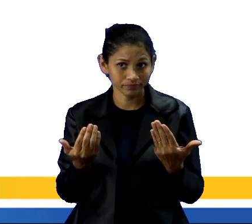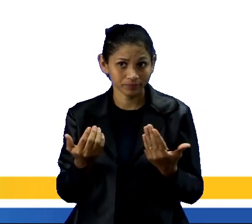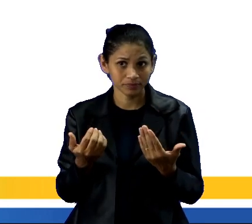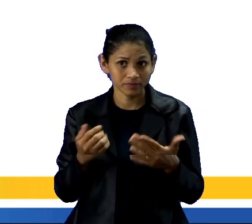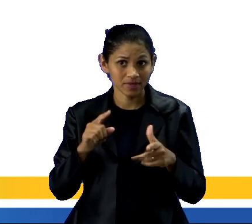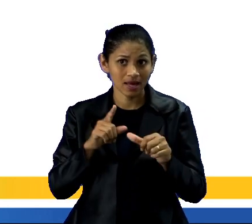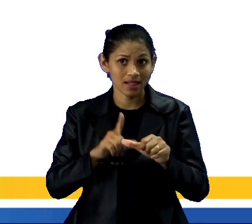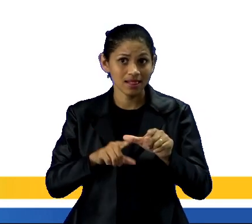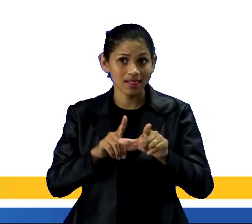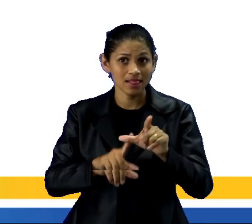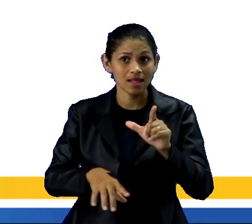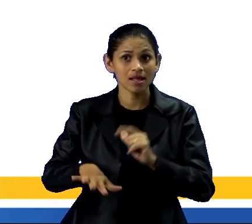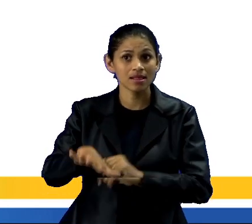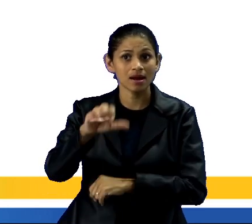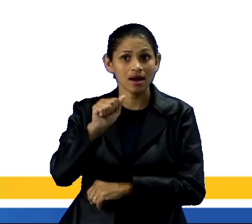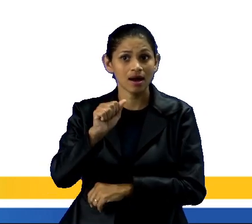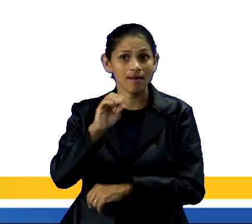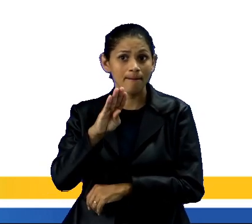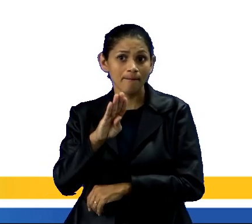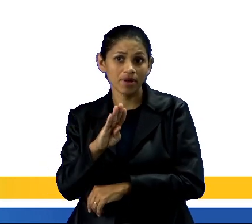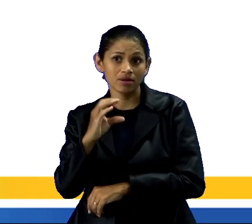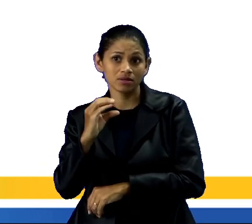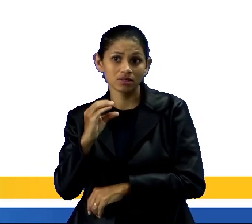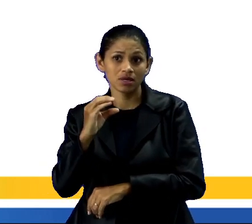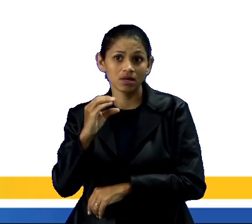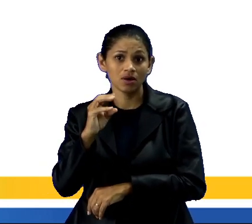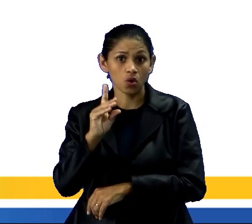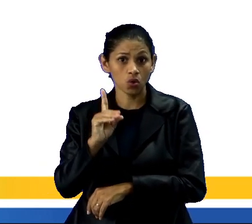32,25, letra C, R$